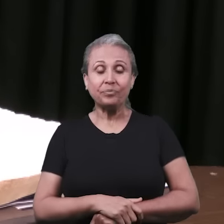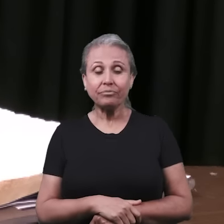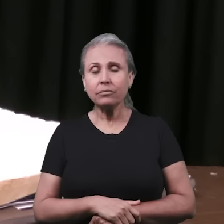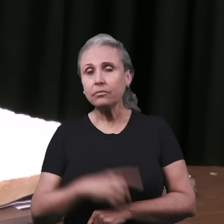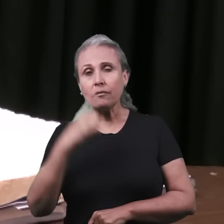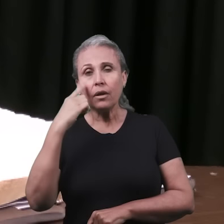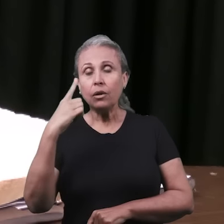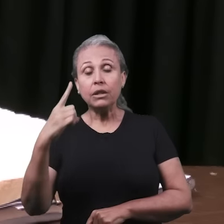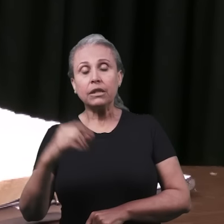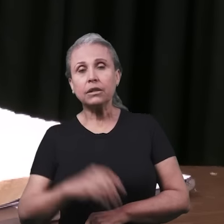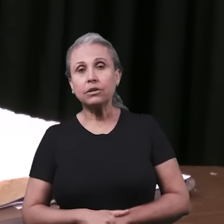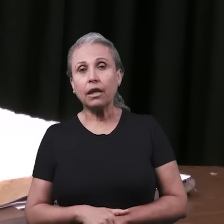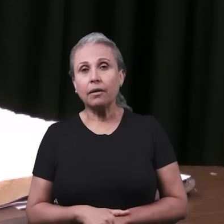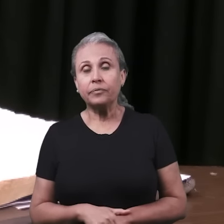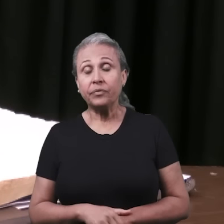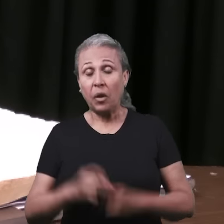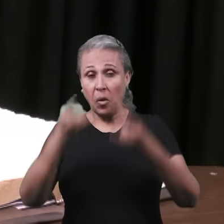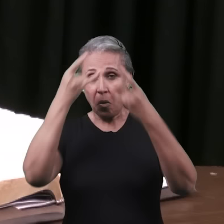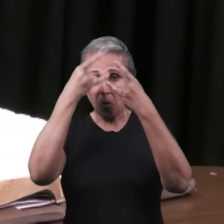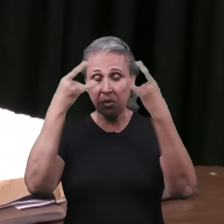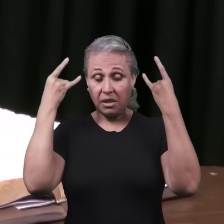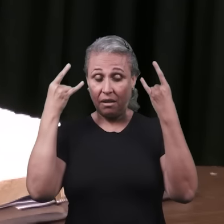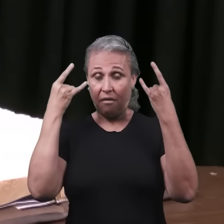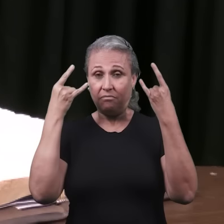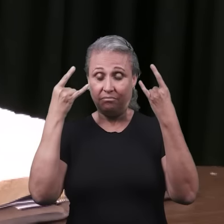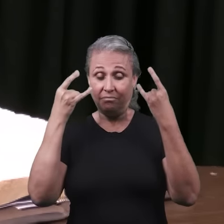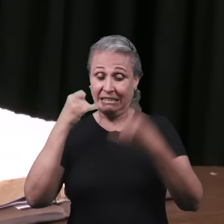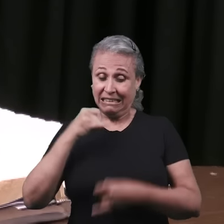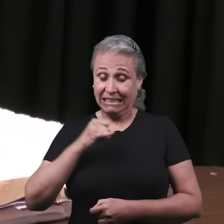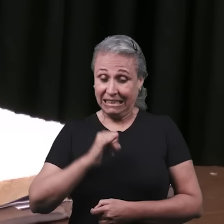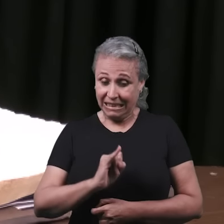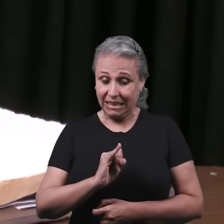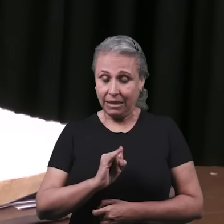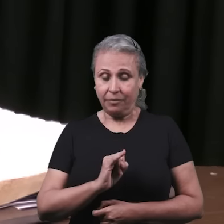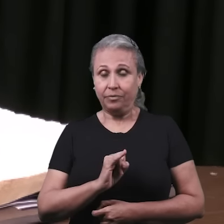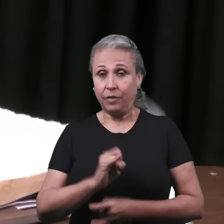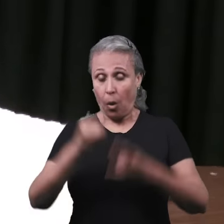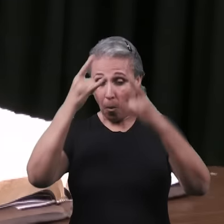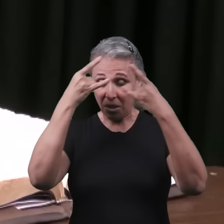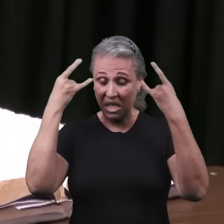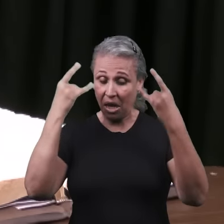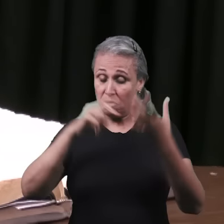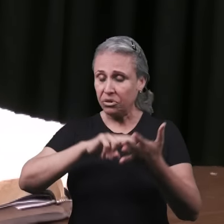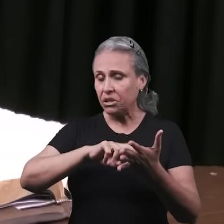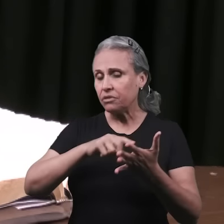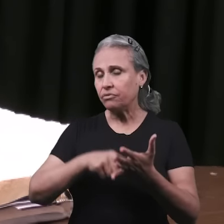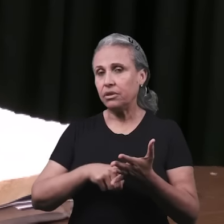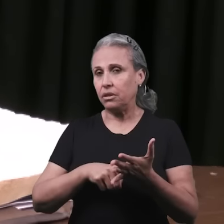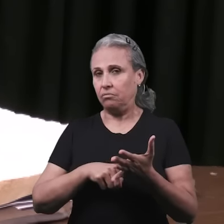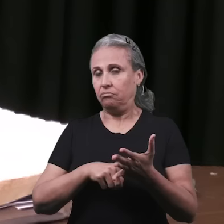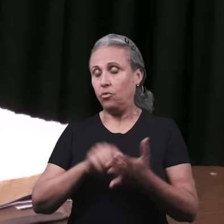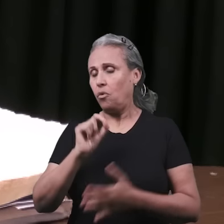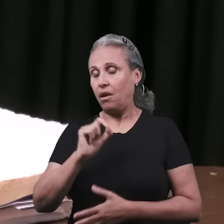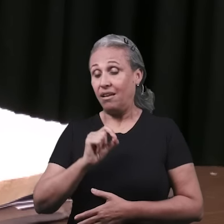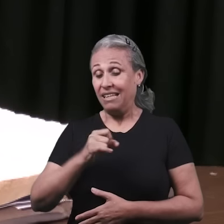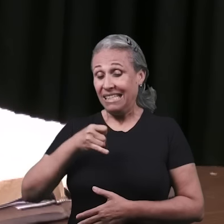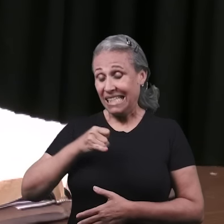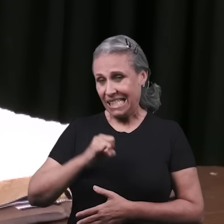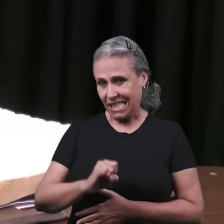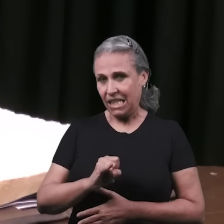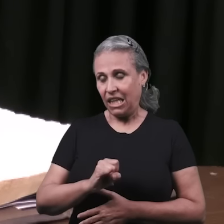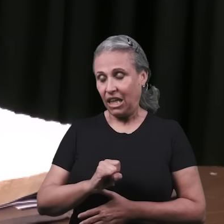o material, a palavra nos fala que se nós buscarmos a Deus simplesmente para as coisas dessa